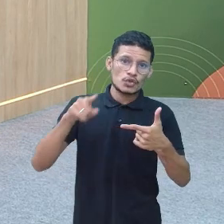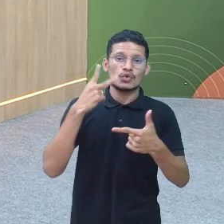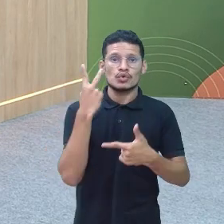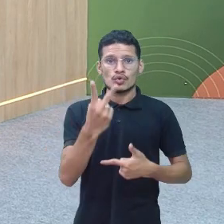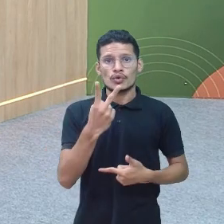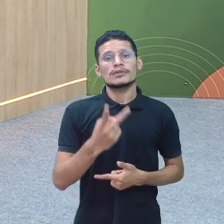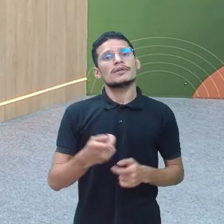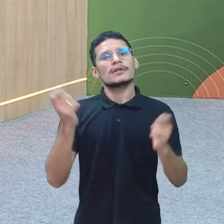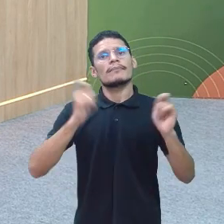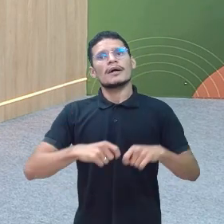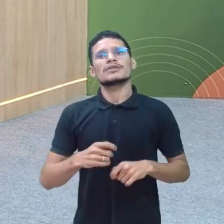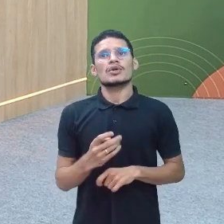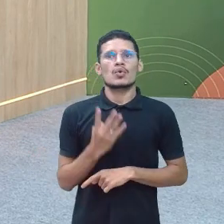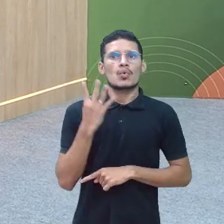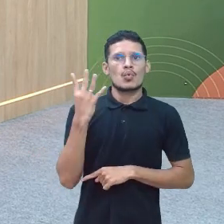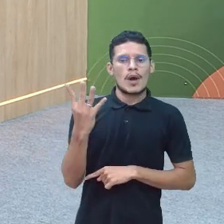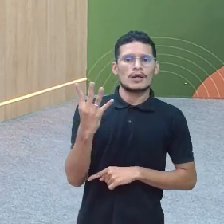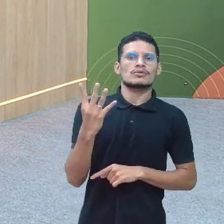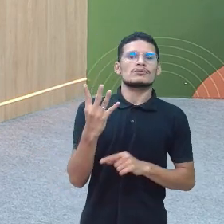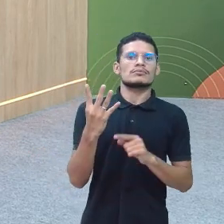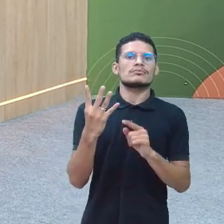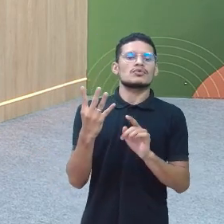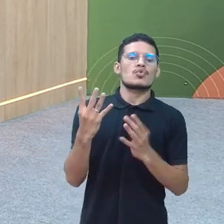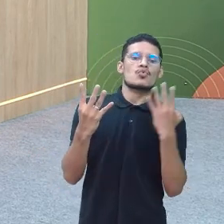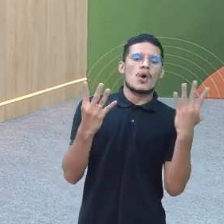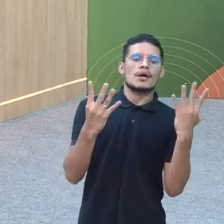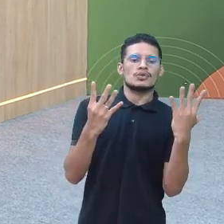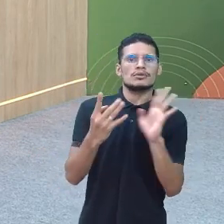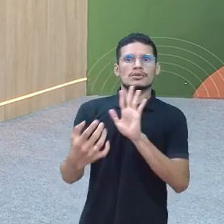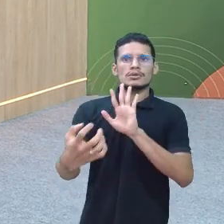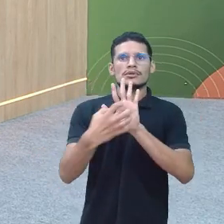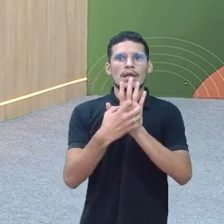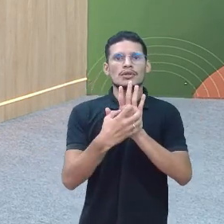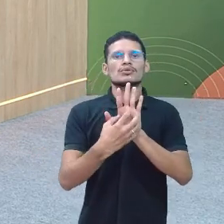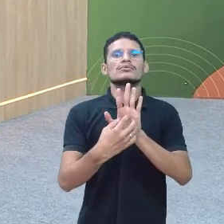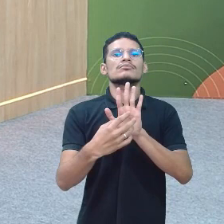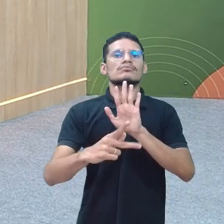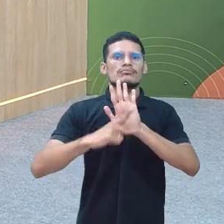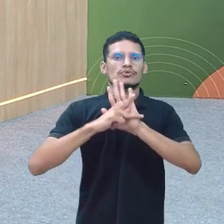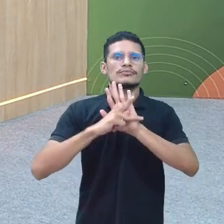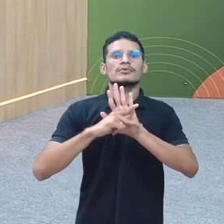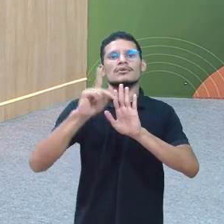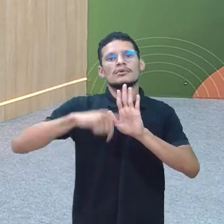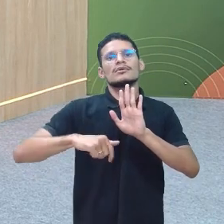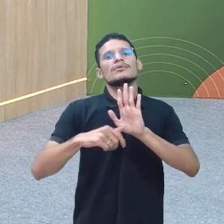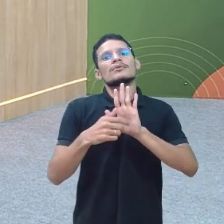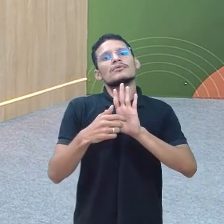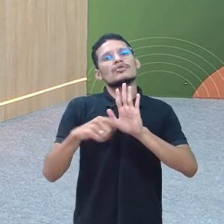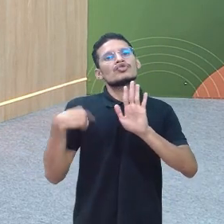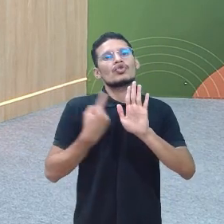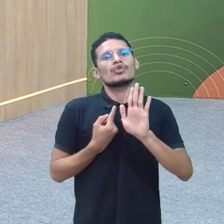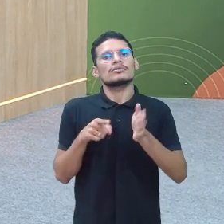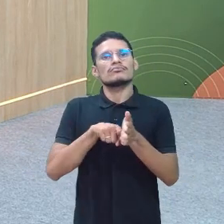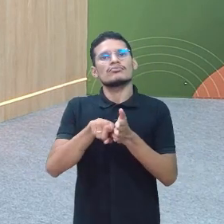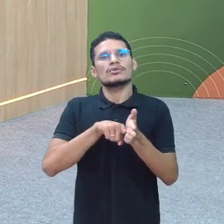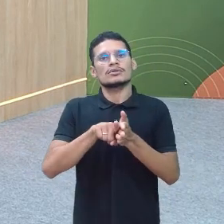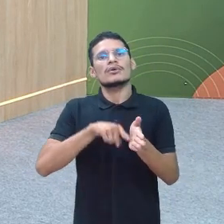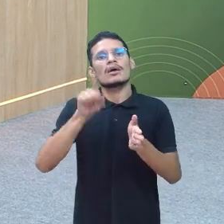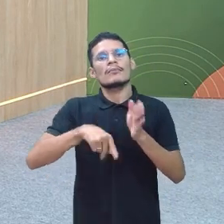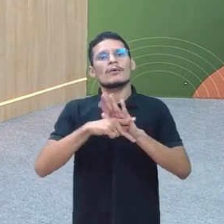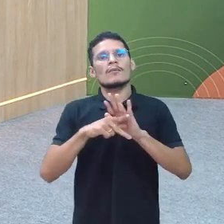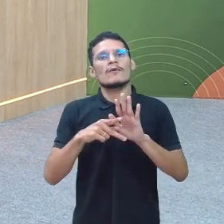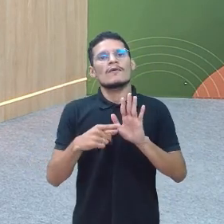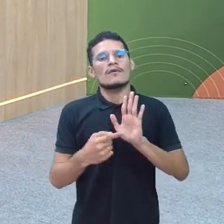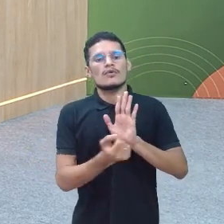termos de um lado, 4 termos do outro lado e ter um termo central, que é esse termo que a gente está buscando, que é o valor que